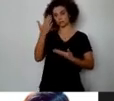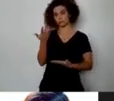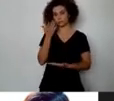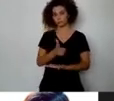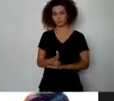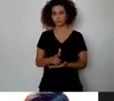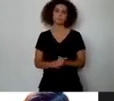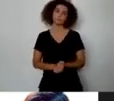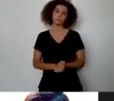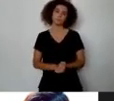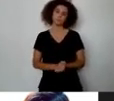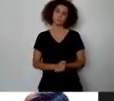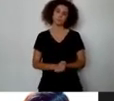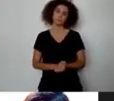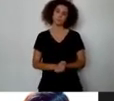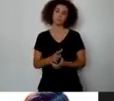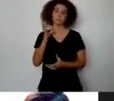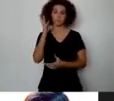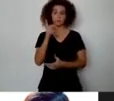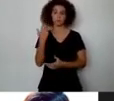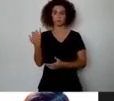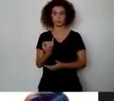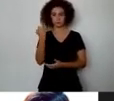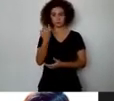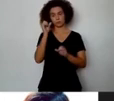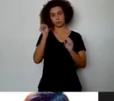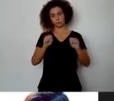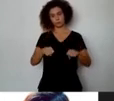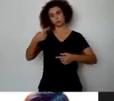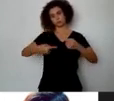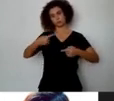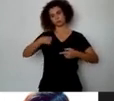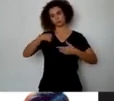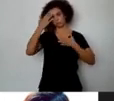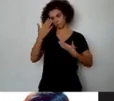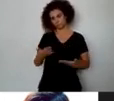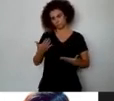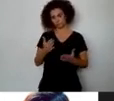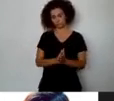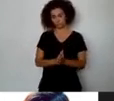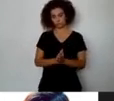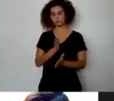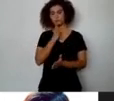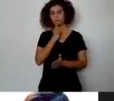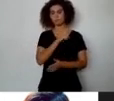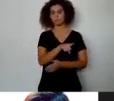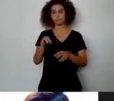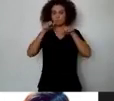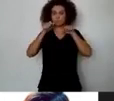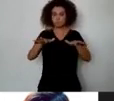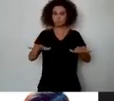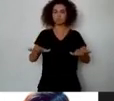E, assim, eu acho muito importante esse tipo de debate. Né, agradeço muito pelo conhecimento que vocês